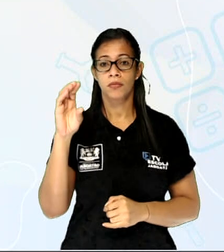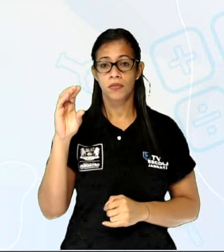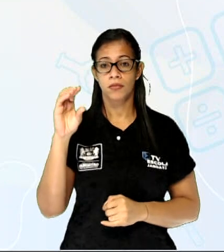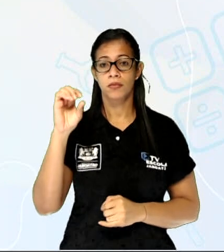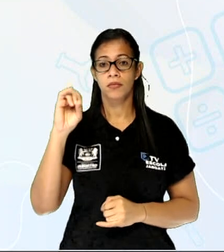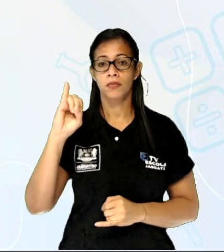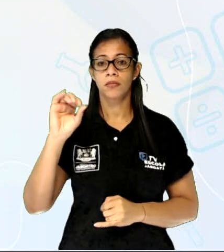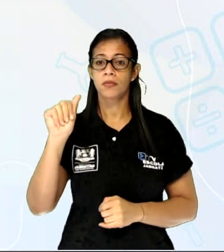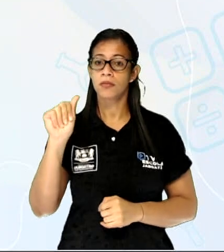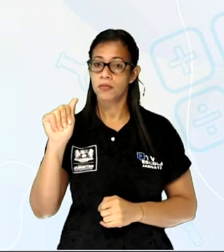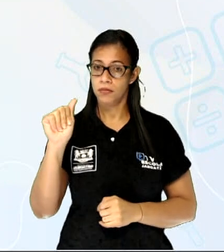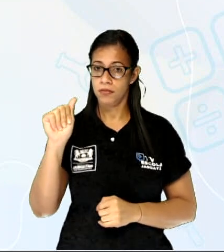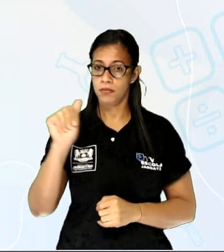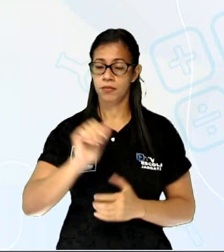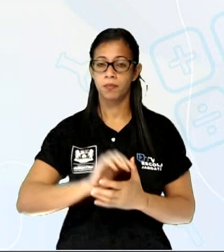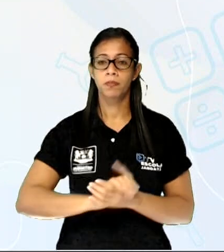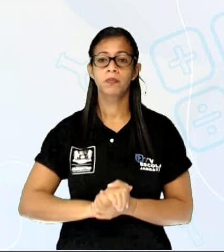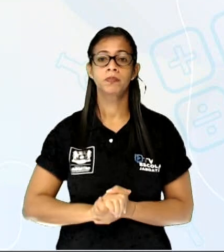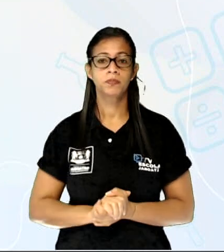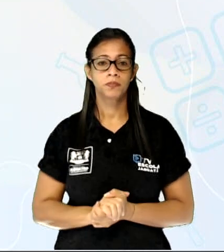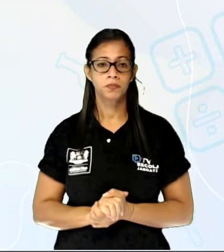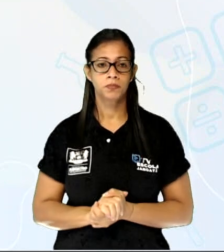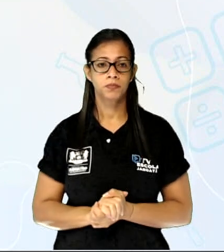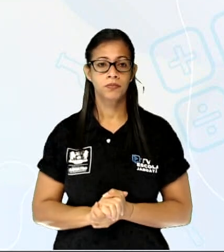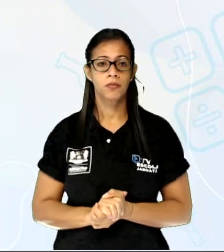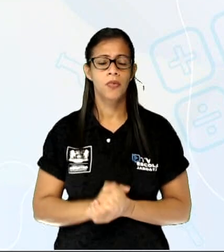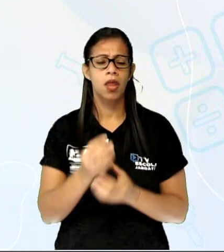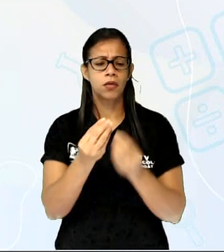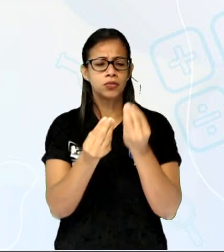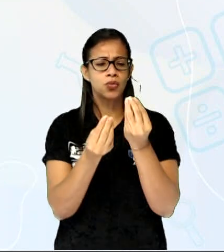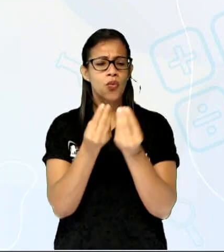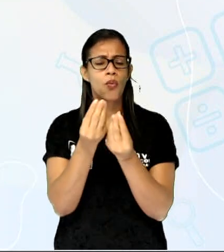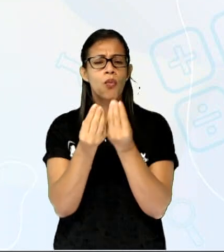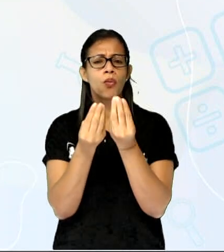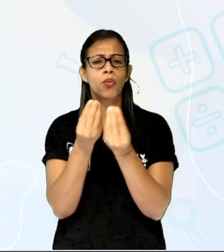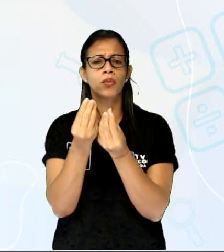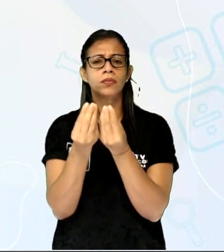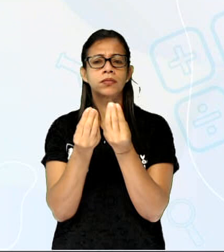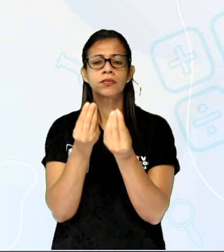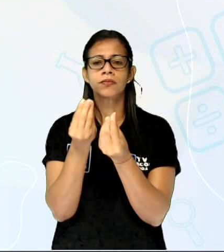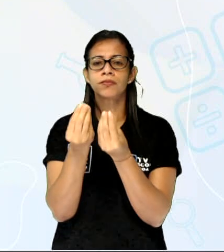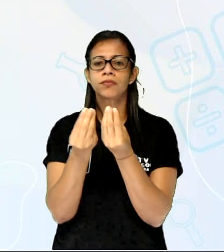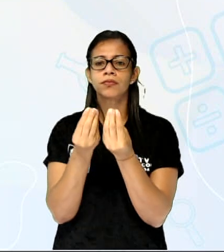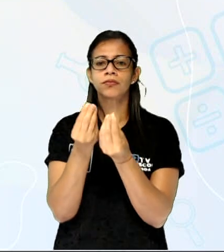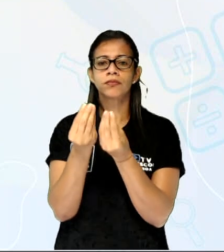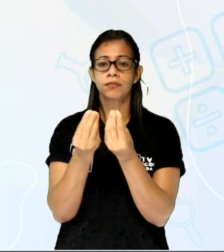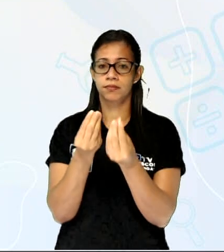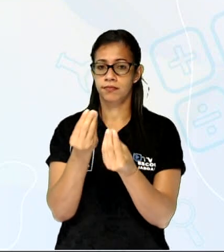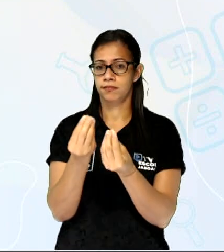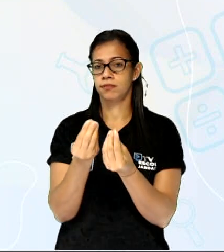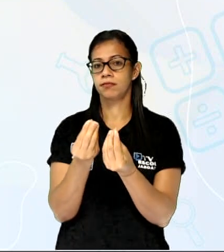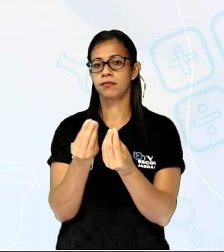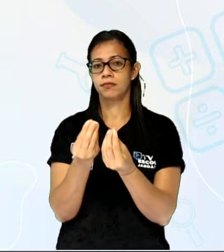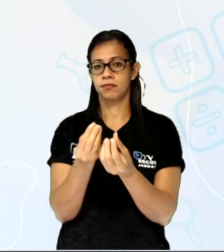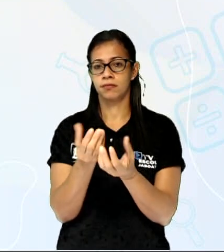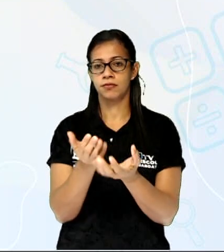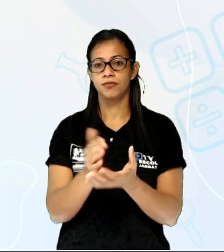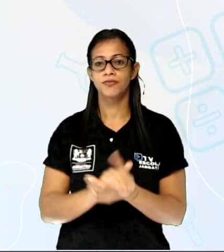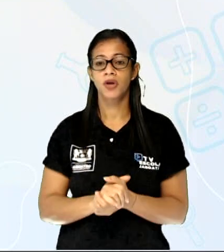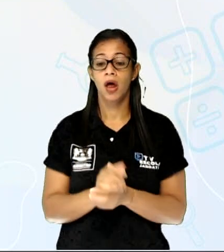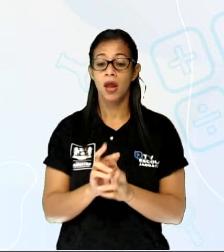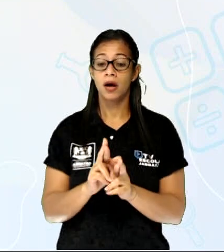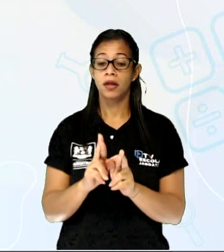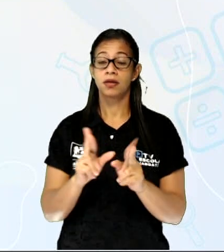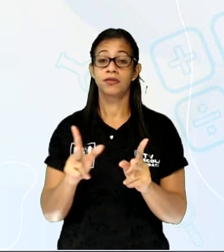Então, vejam só a riqueza de detalhes. Não é mais aquela coisa grosseira da